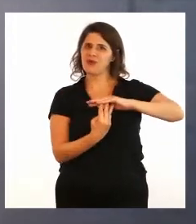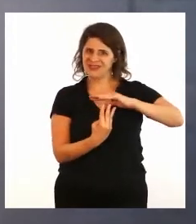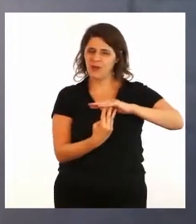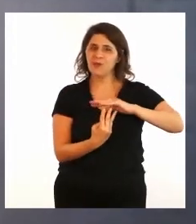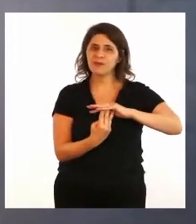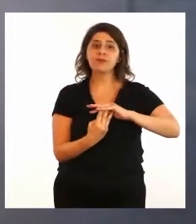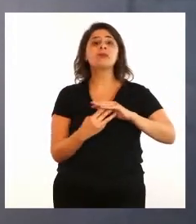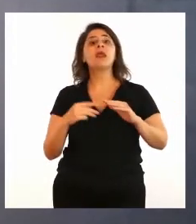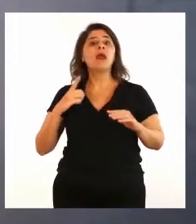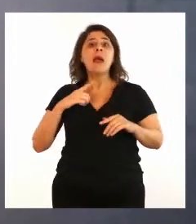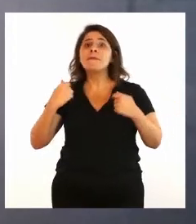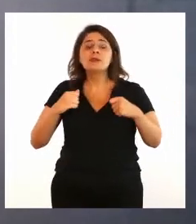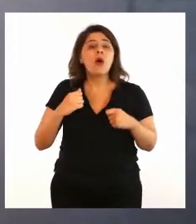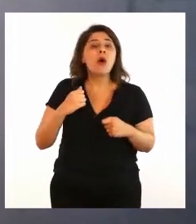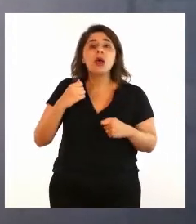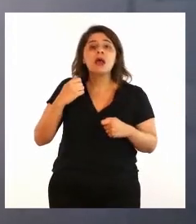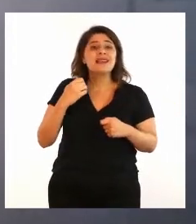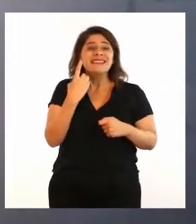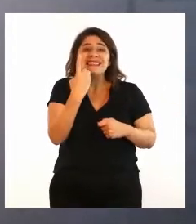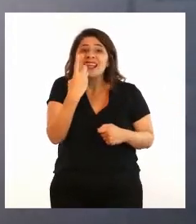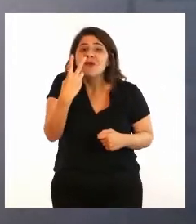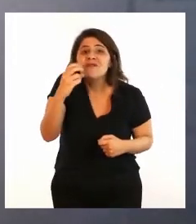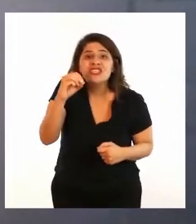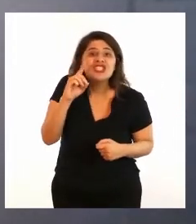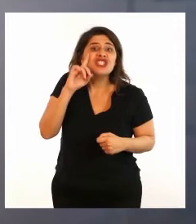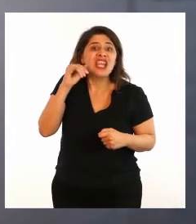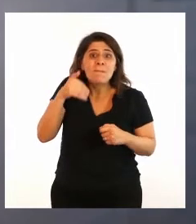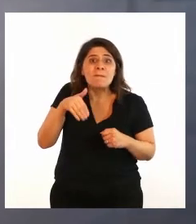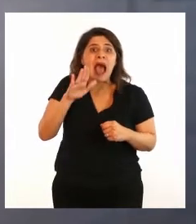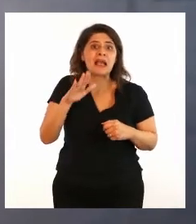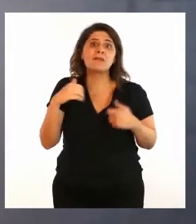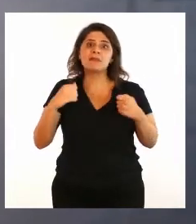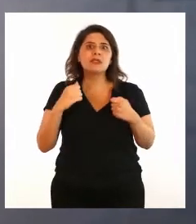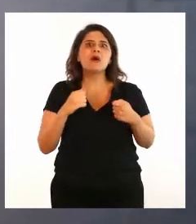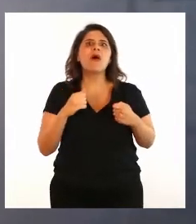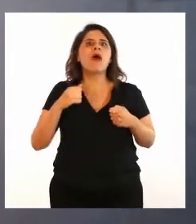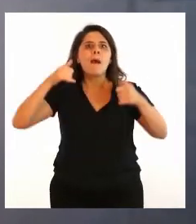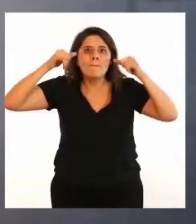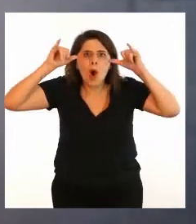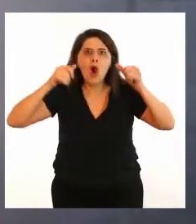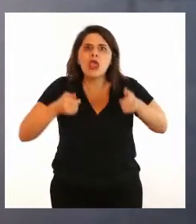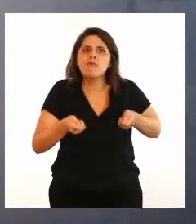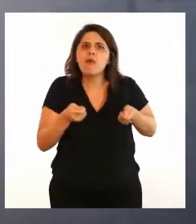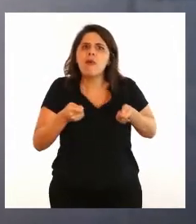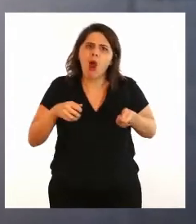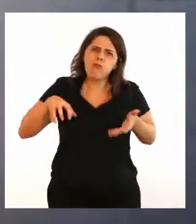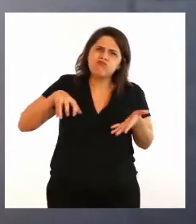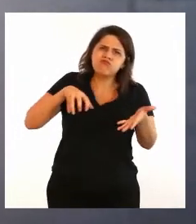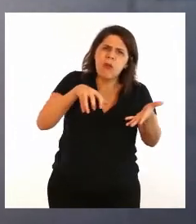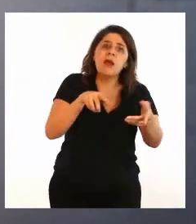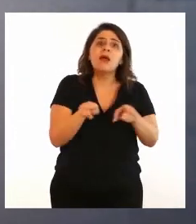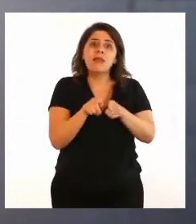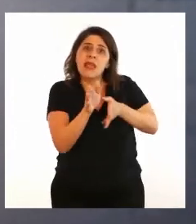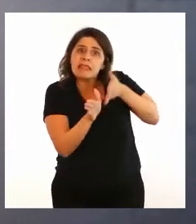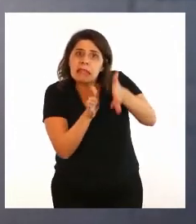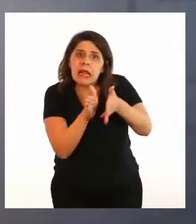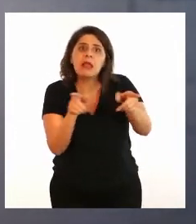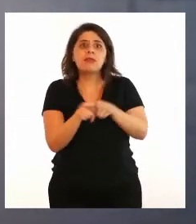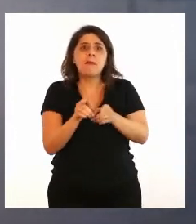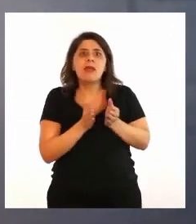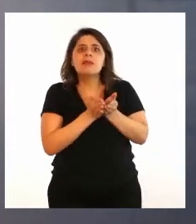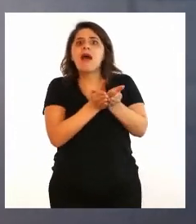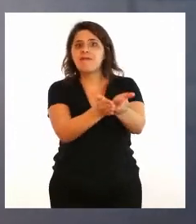de boi, um trem e um navio, o Bendegó chegou ao Rio de Janeiro e não só passou a fazer parte da coleção do